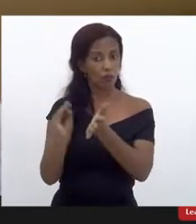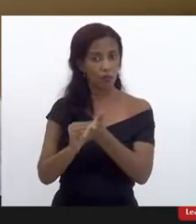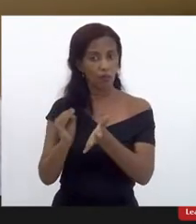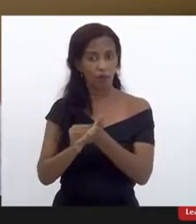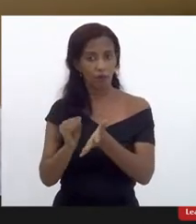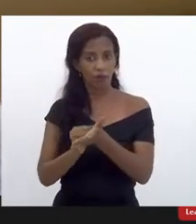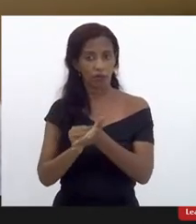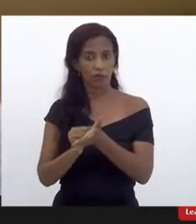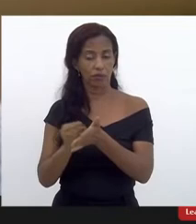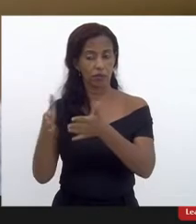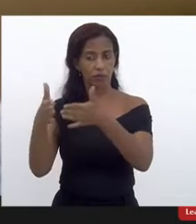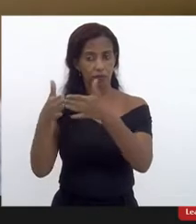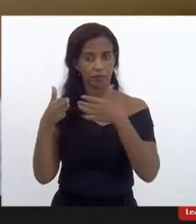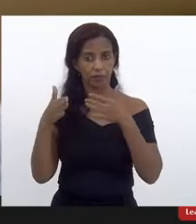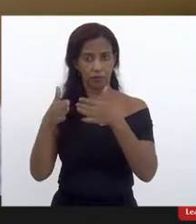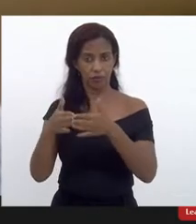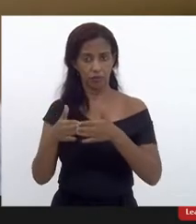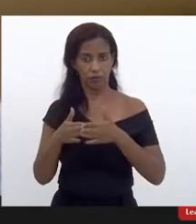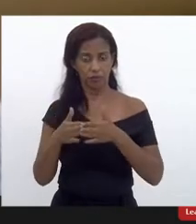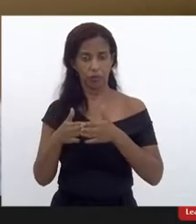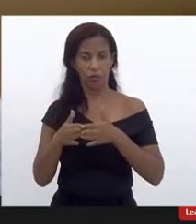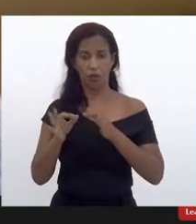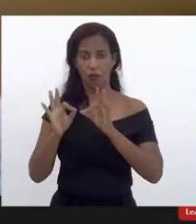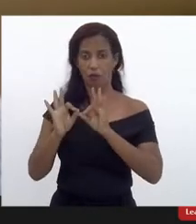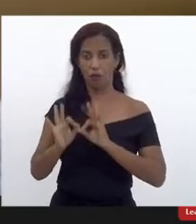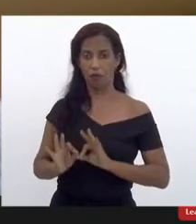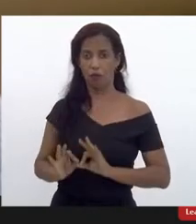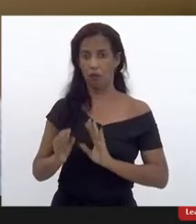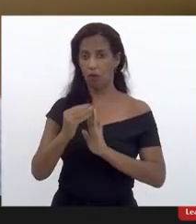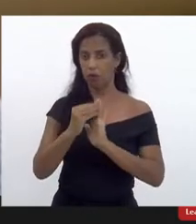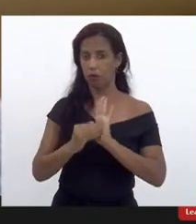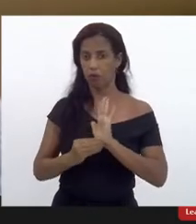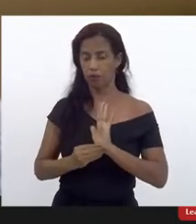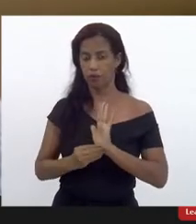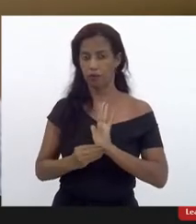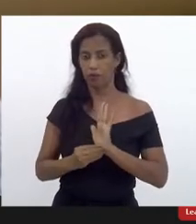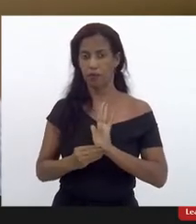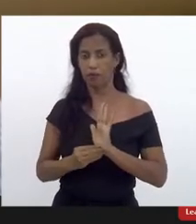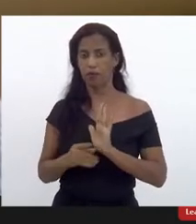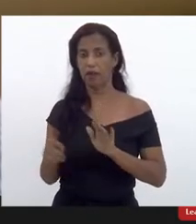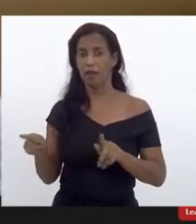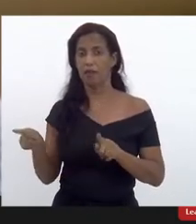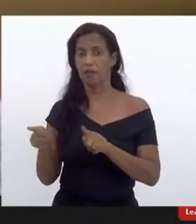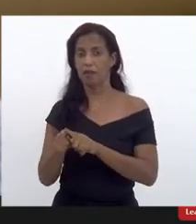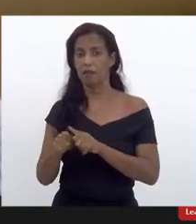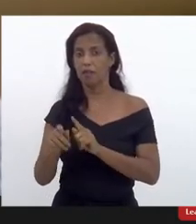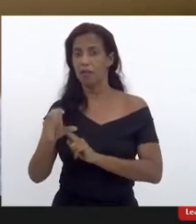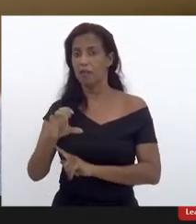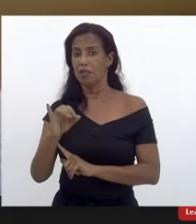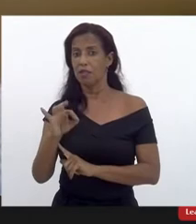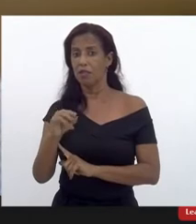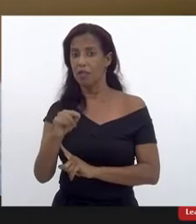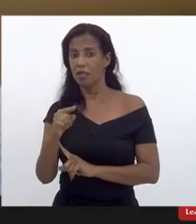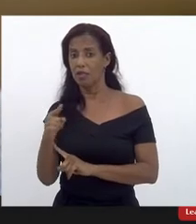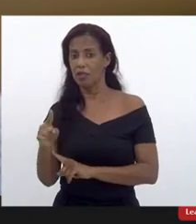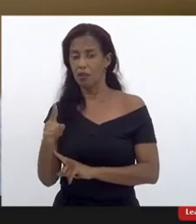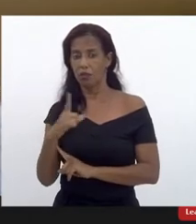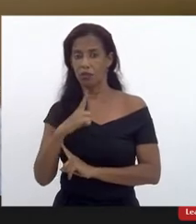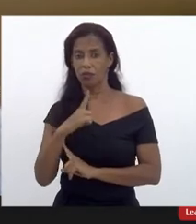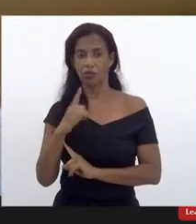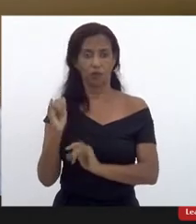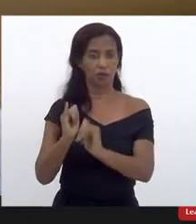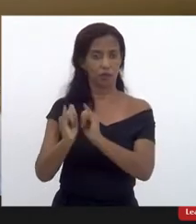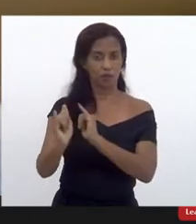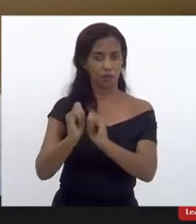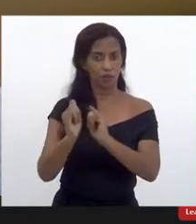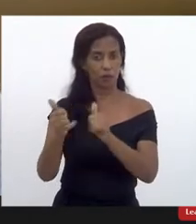de solicitações formais, até por citação de oficial de justiça, que houvesse essas